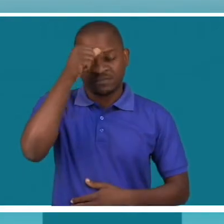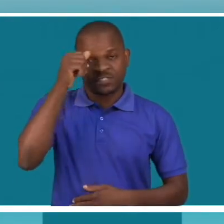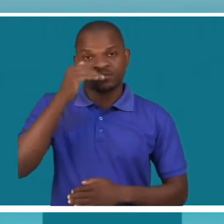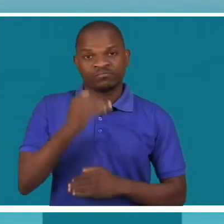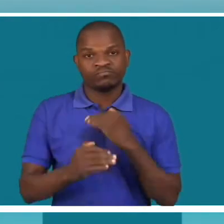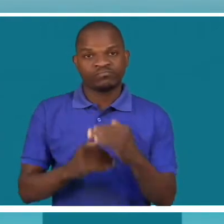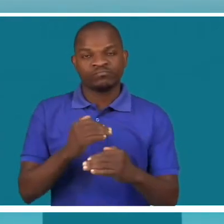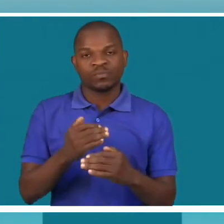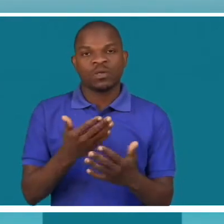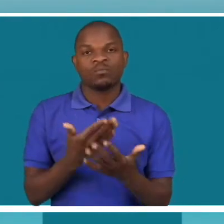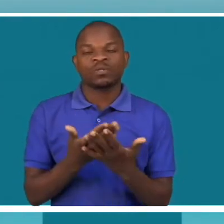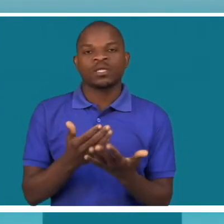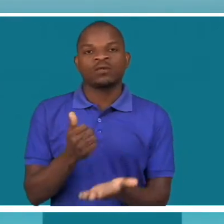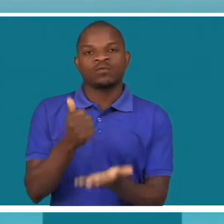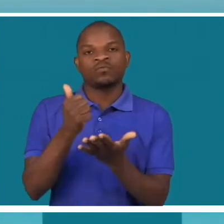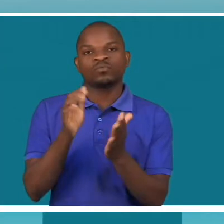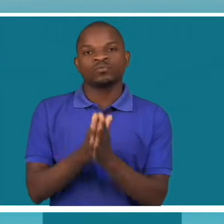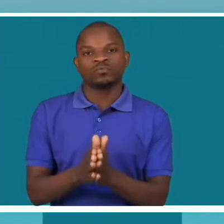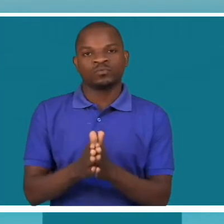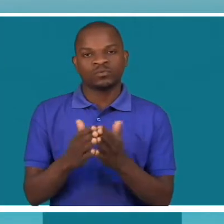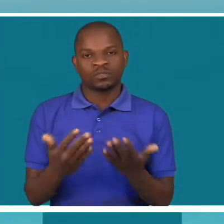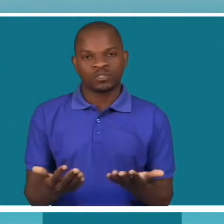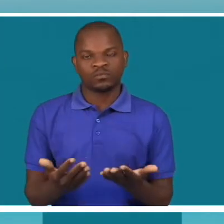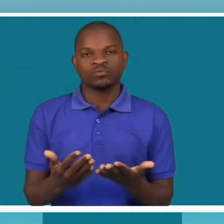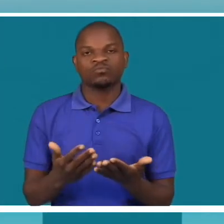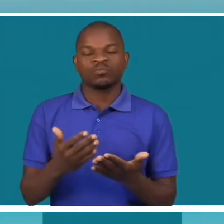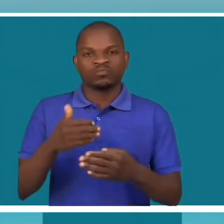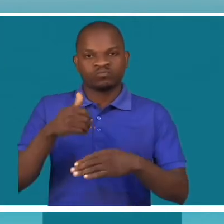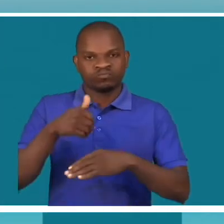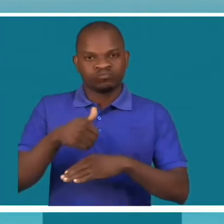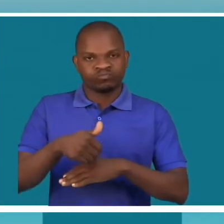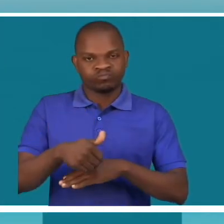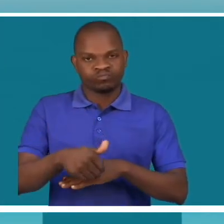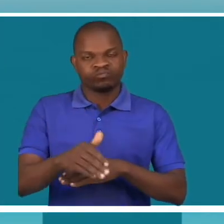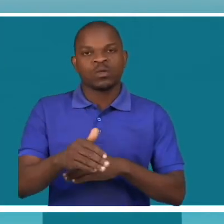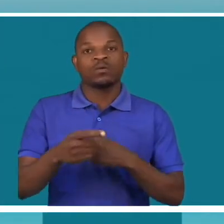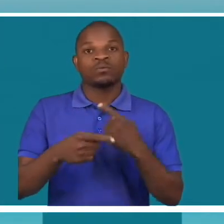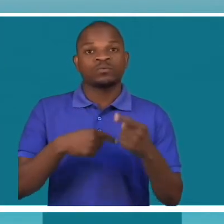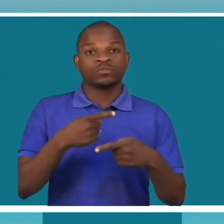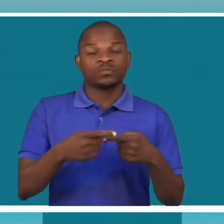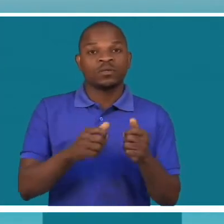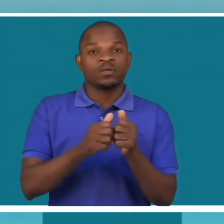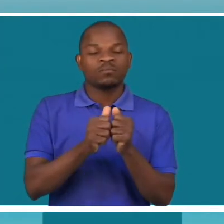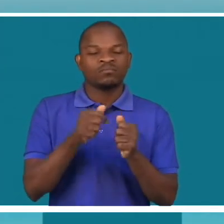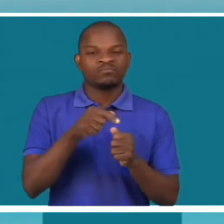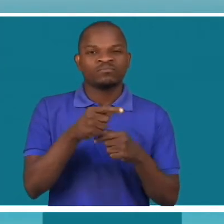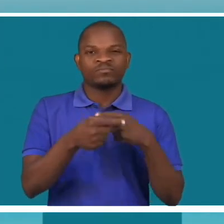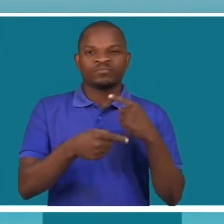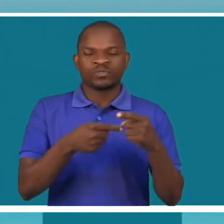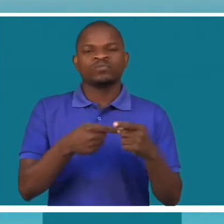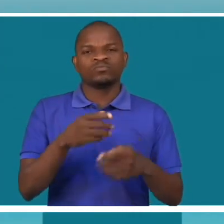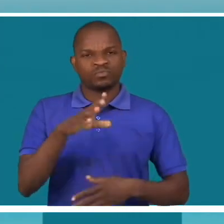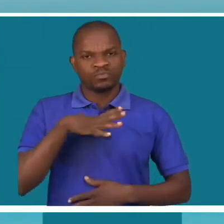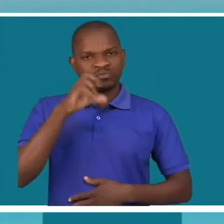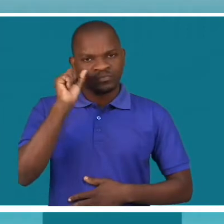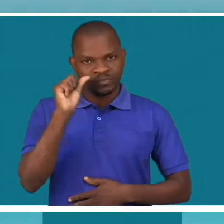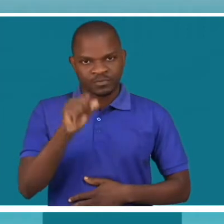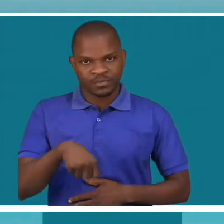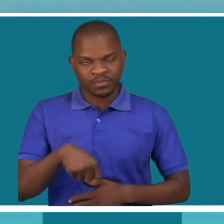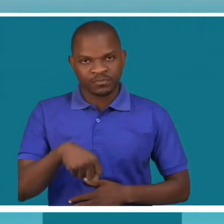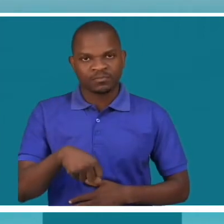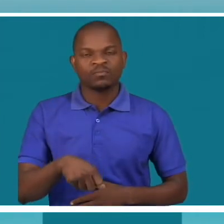avançar porque não temos condições financeiras para podermos abraçar o projeto. Mas o projeto está